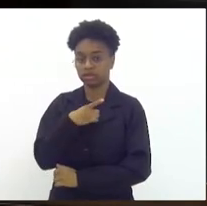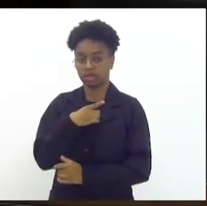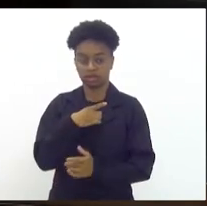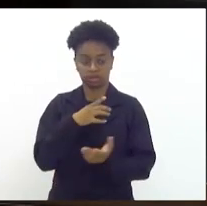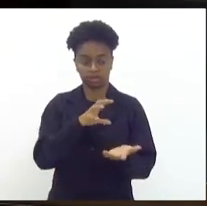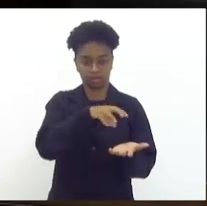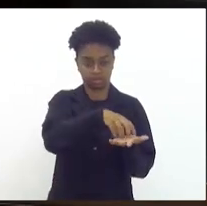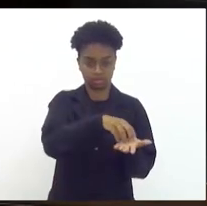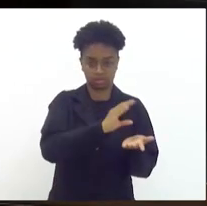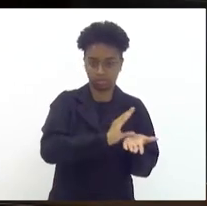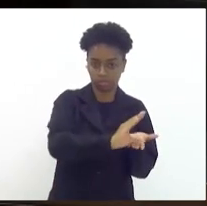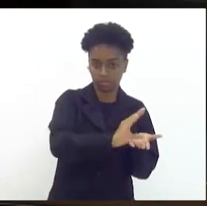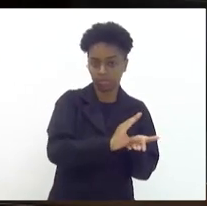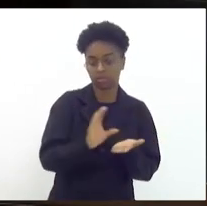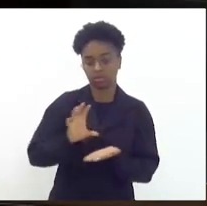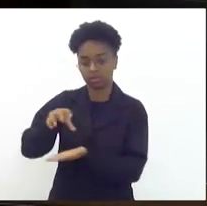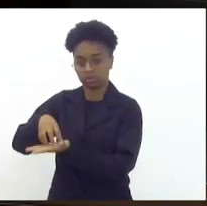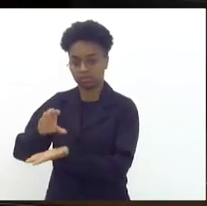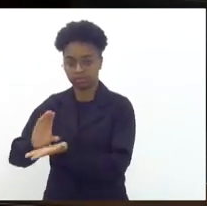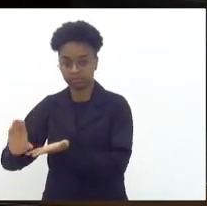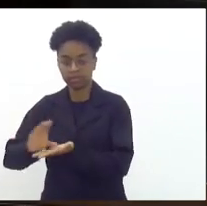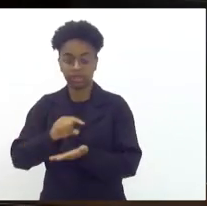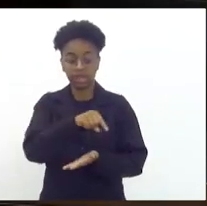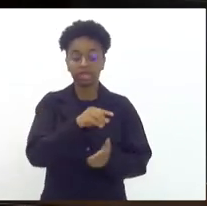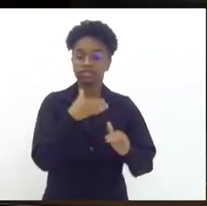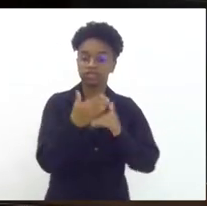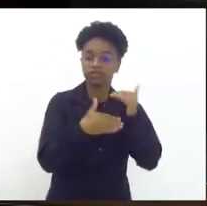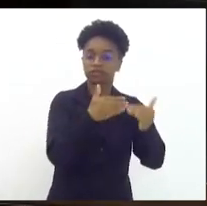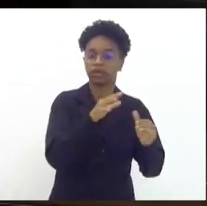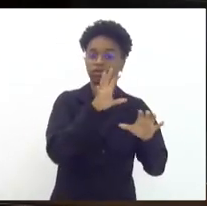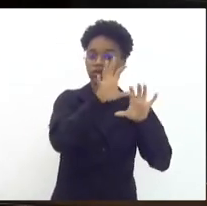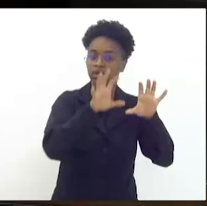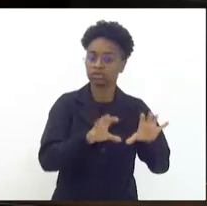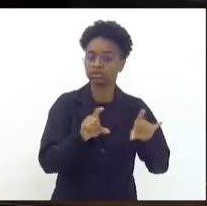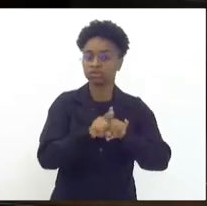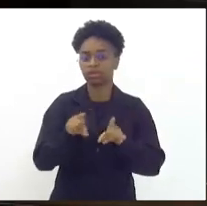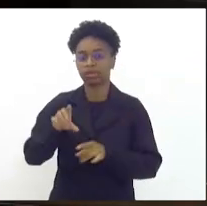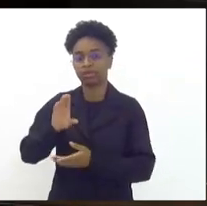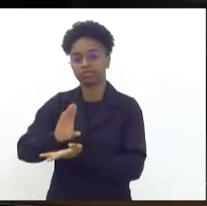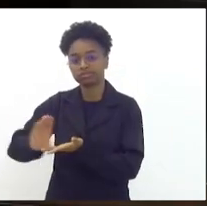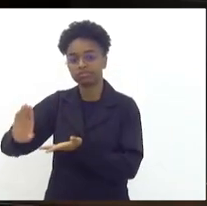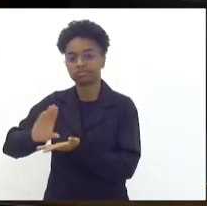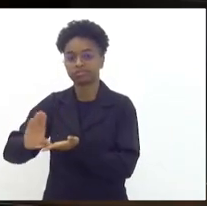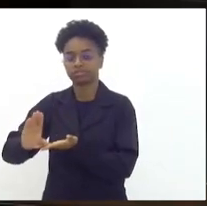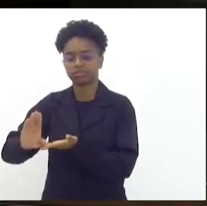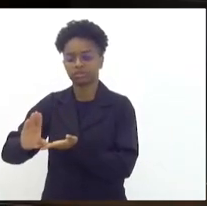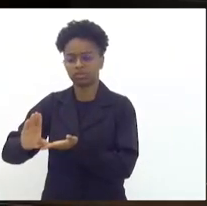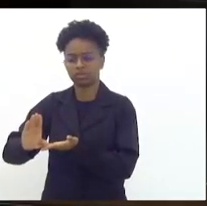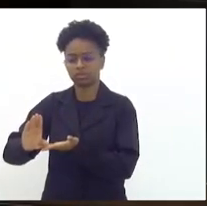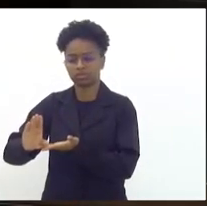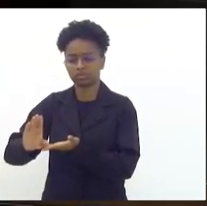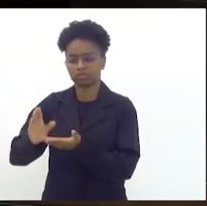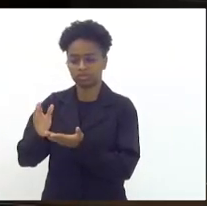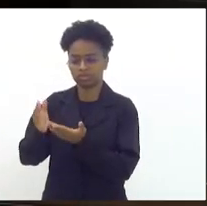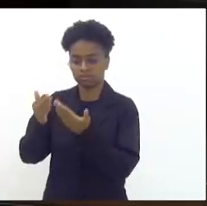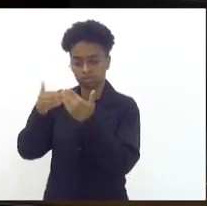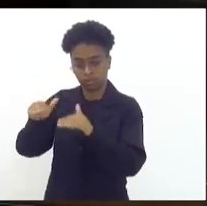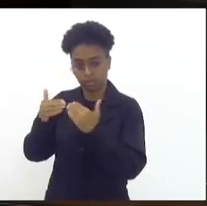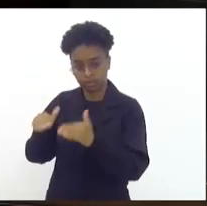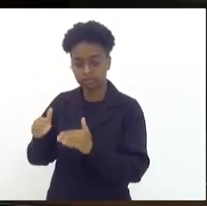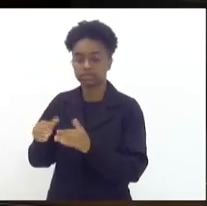o de desenvolvimento regional e o de compensação dos incentivos em 2028 e 2029 que vai ser o ano